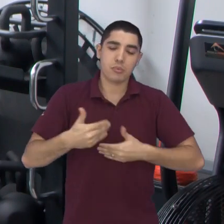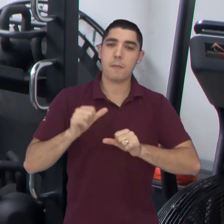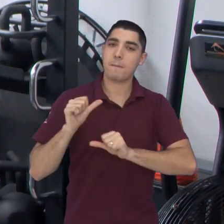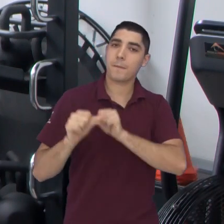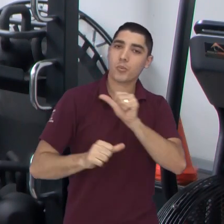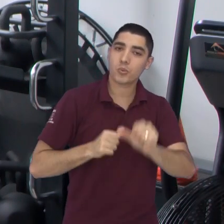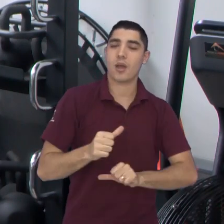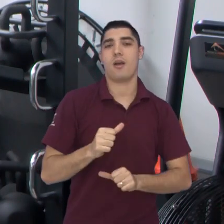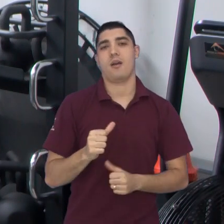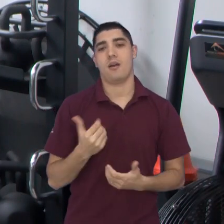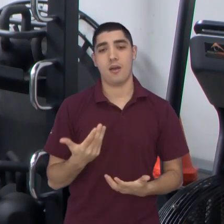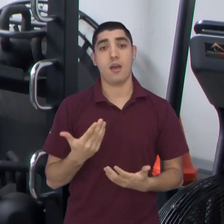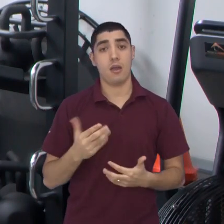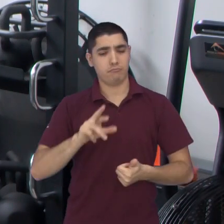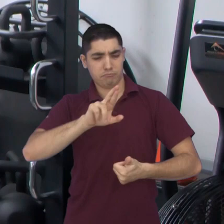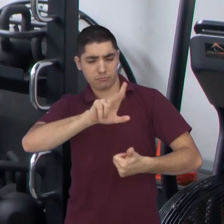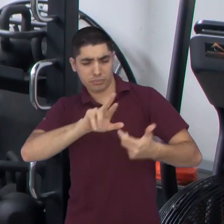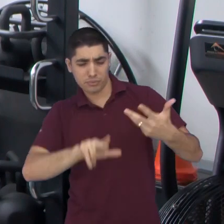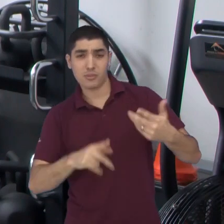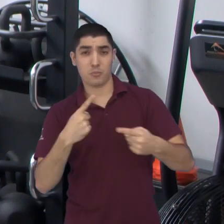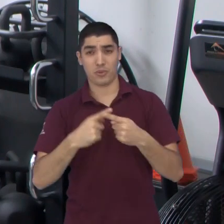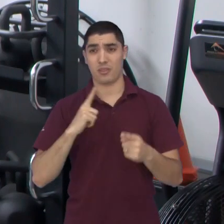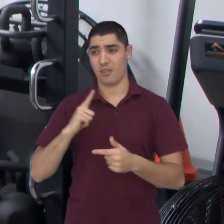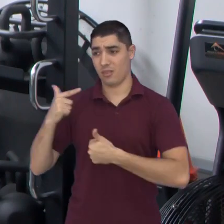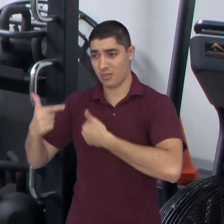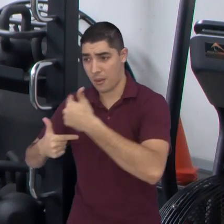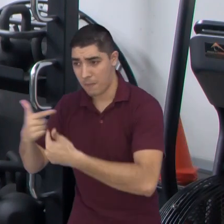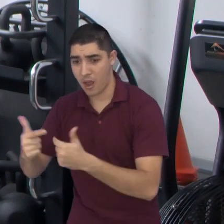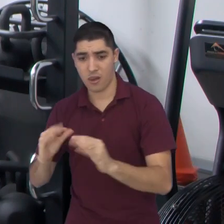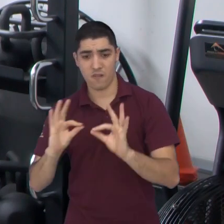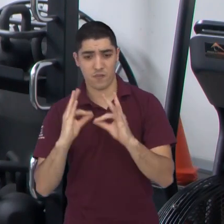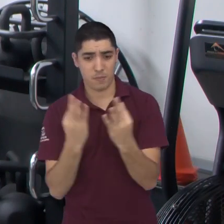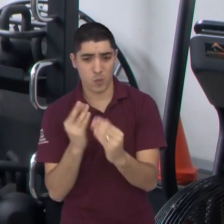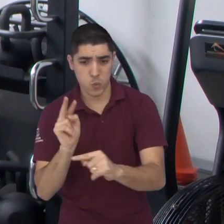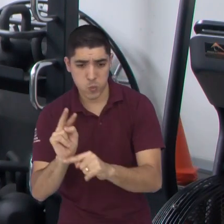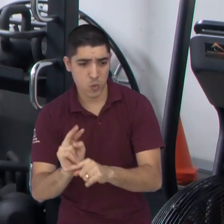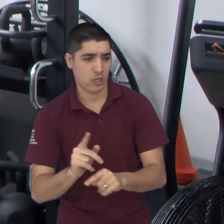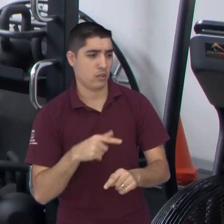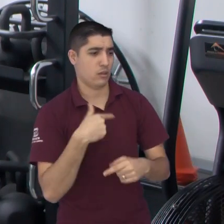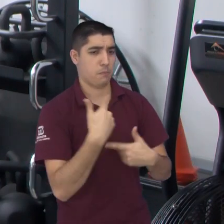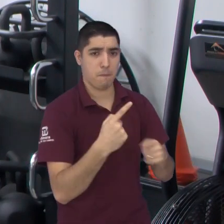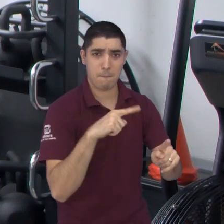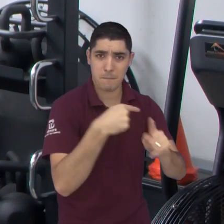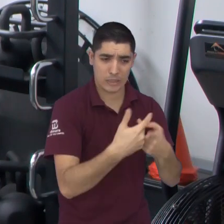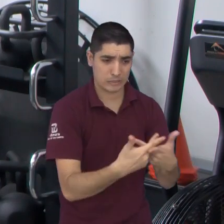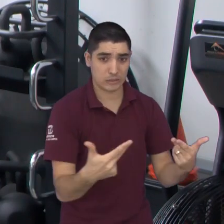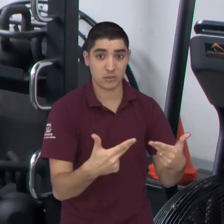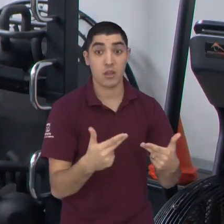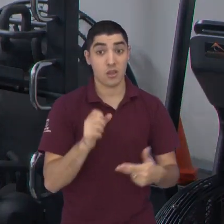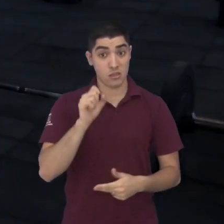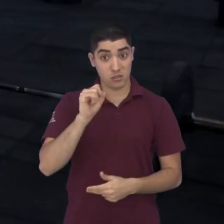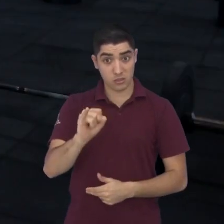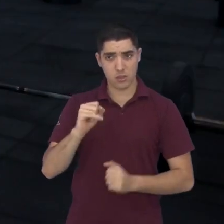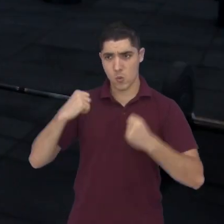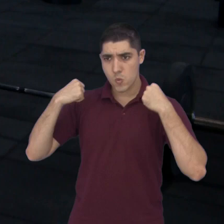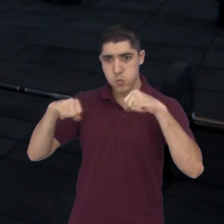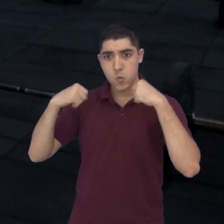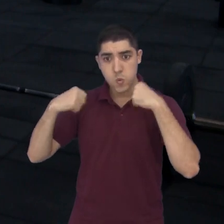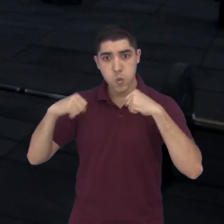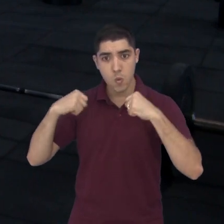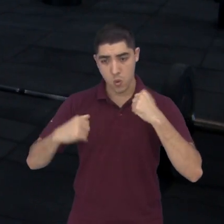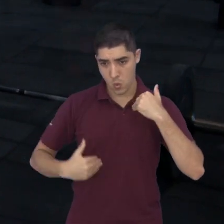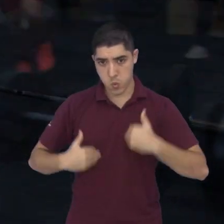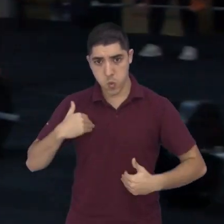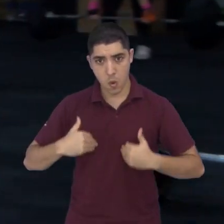né as exigências de trabalho essas rotinas múltiplas que a gente tem hoje de trabalho cuidado de família Então quem tem uma resistência melhor uma uma